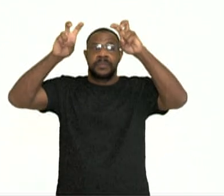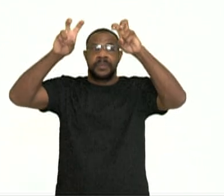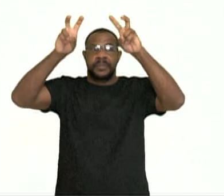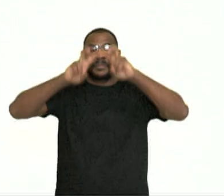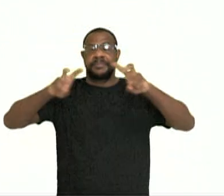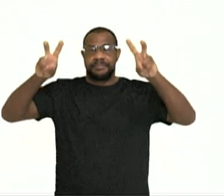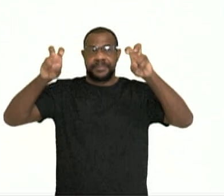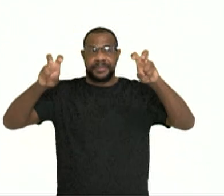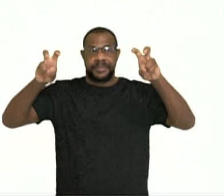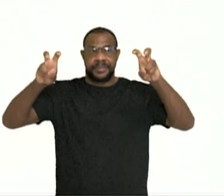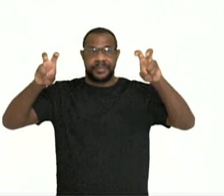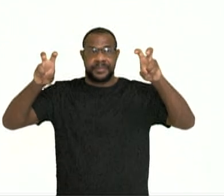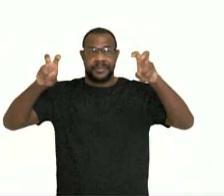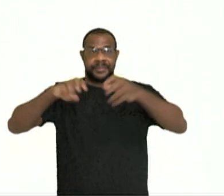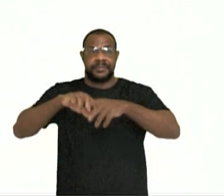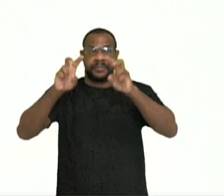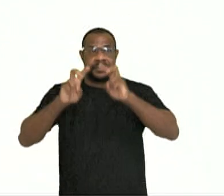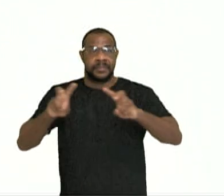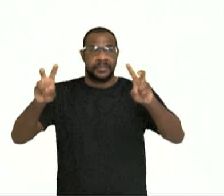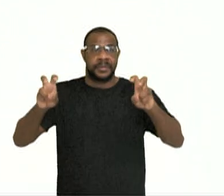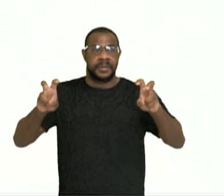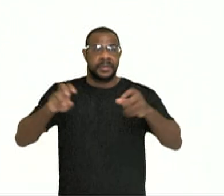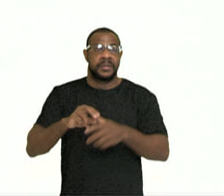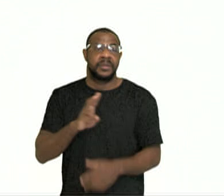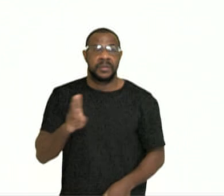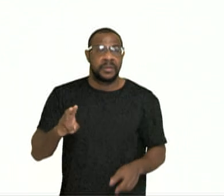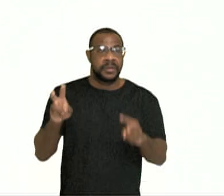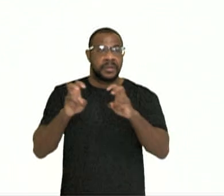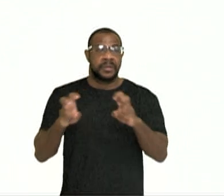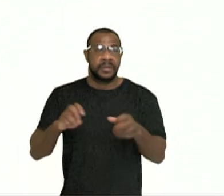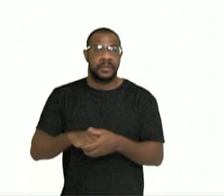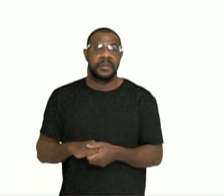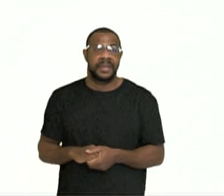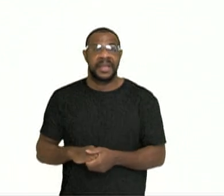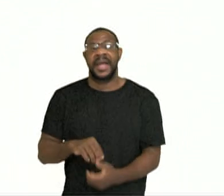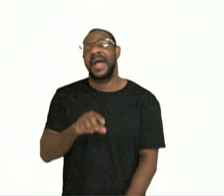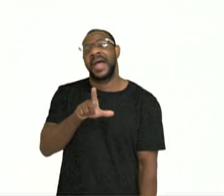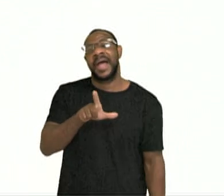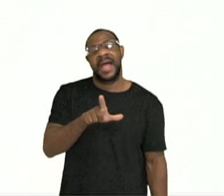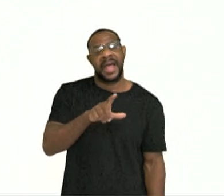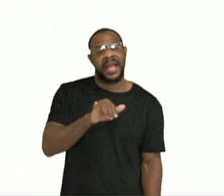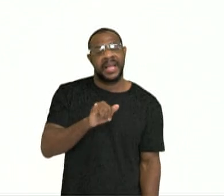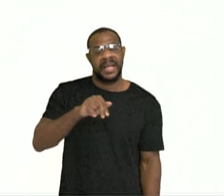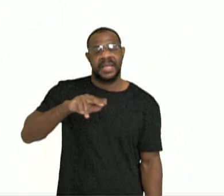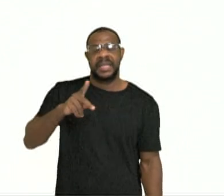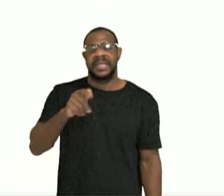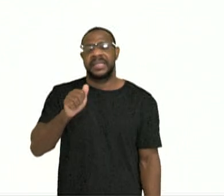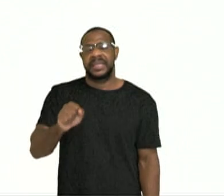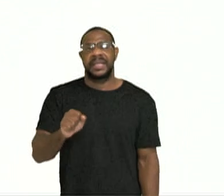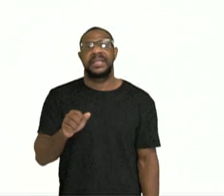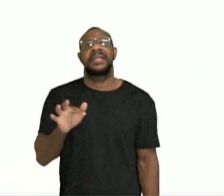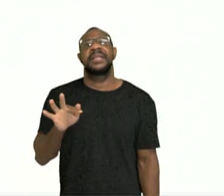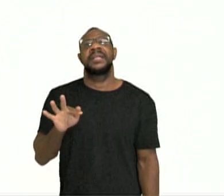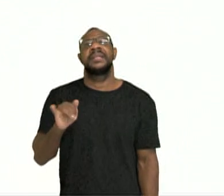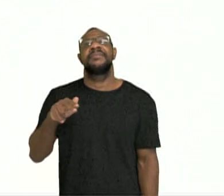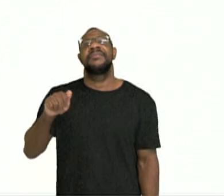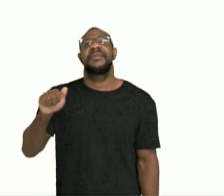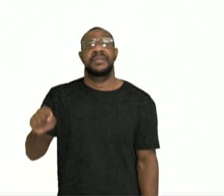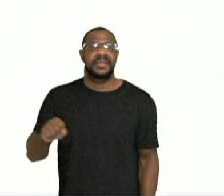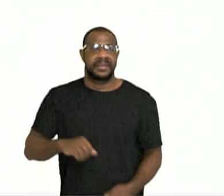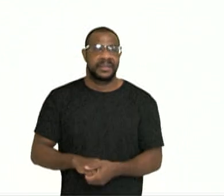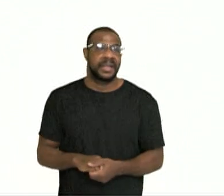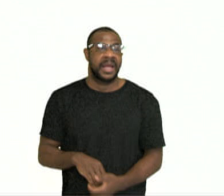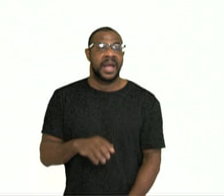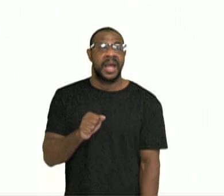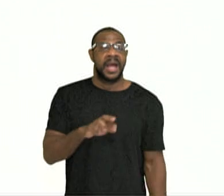também temos um nome técnico para ele. Chamamos de linhas finas, certo? Vamos ver então o que diz lá.